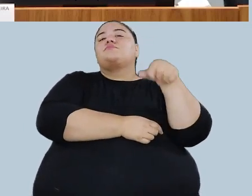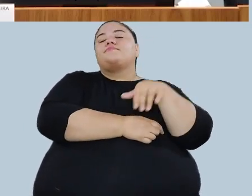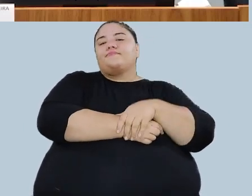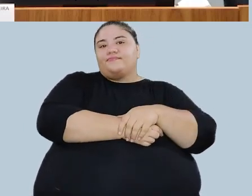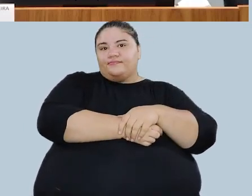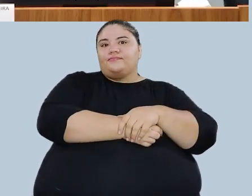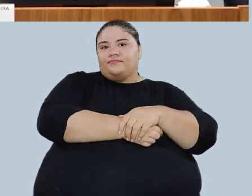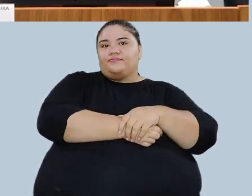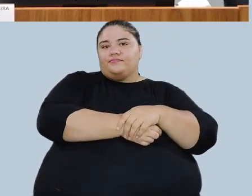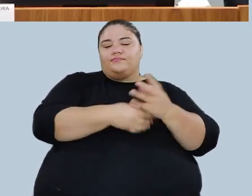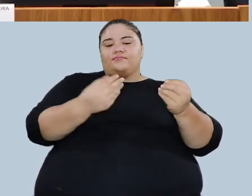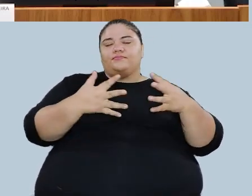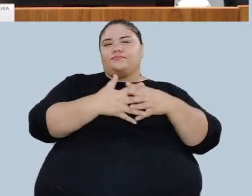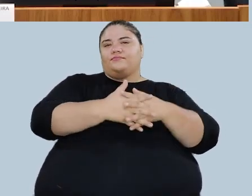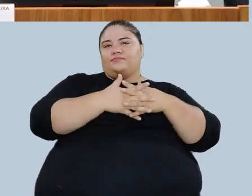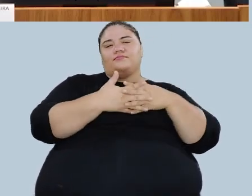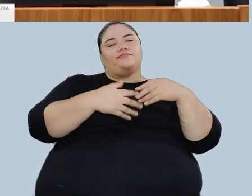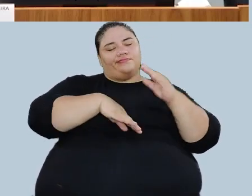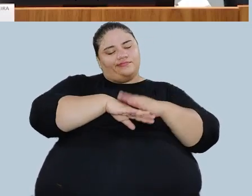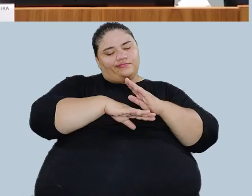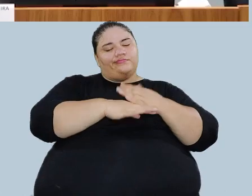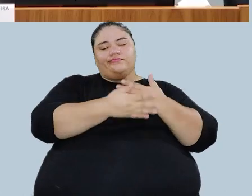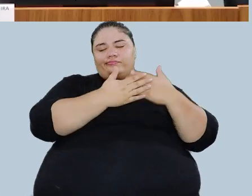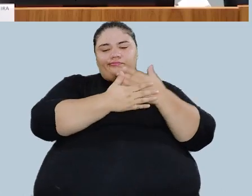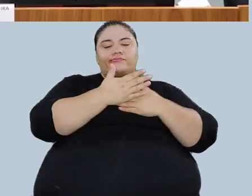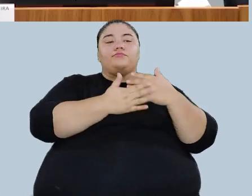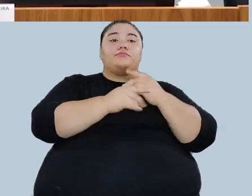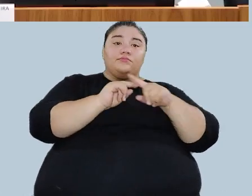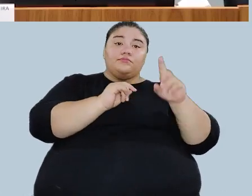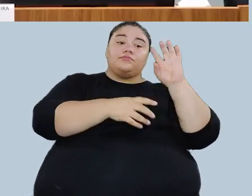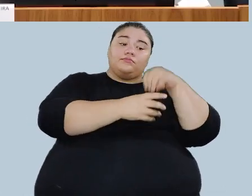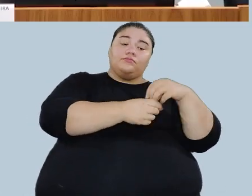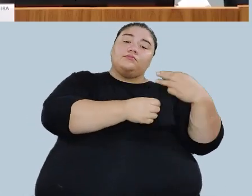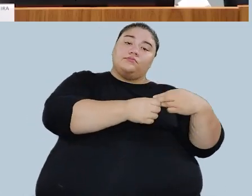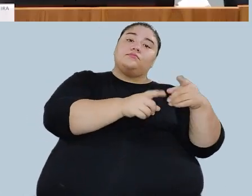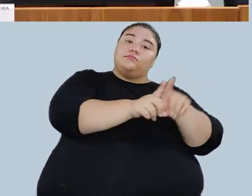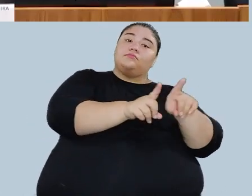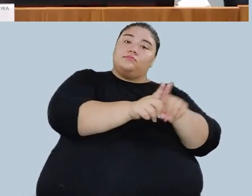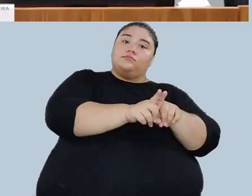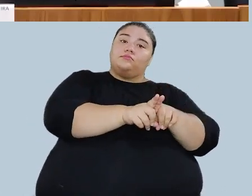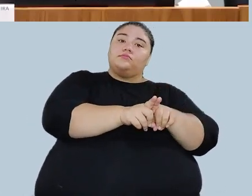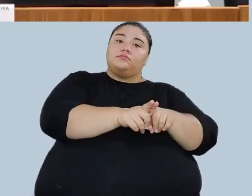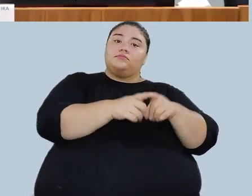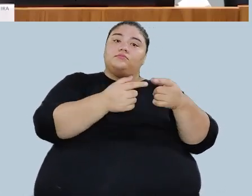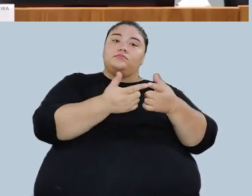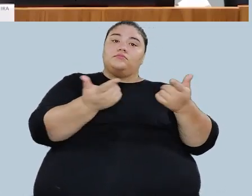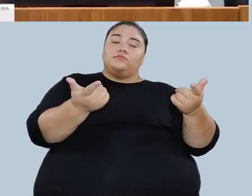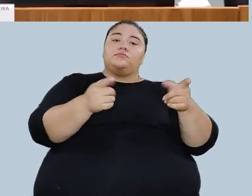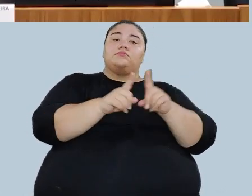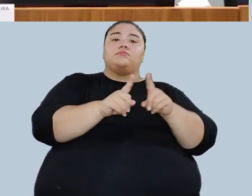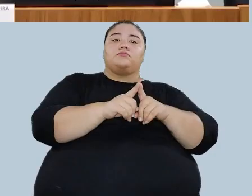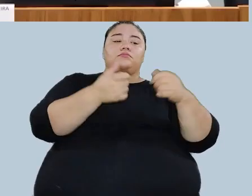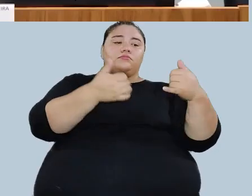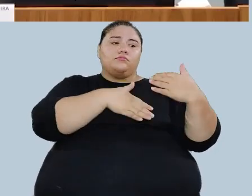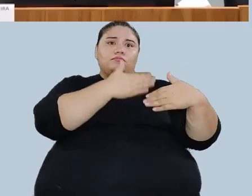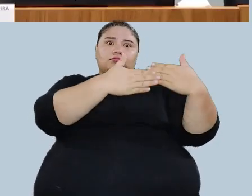entender todas essas operações complexas? Isso vai levar um tempo, mesmo nos municípios. Os municípios os mais,